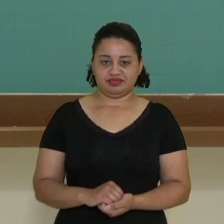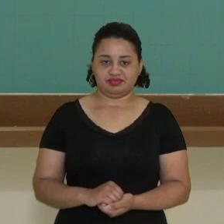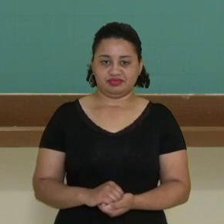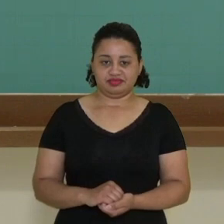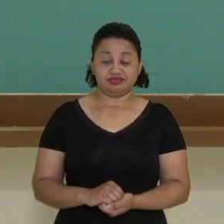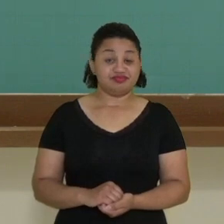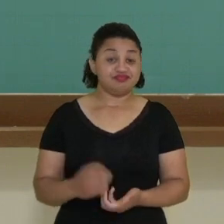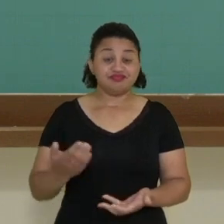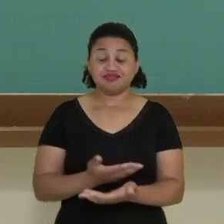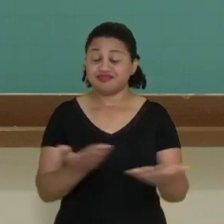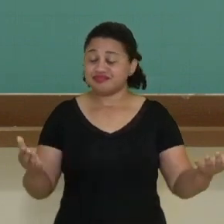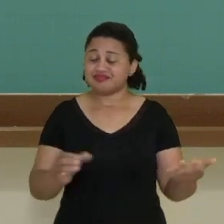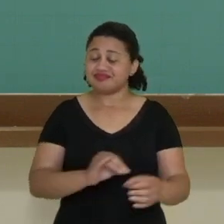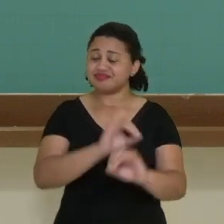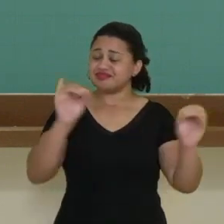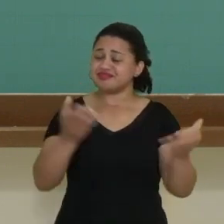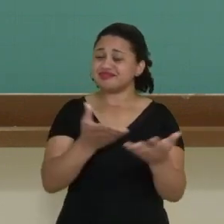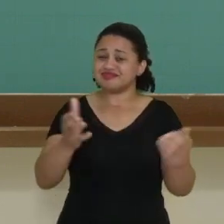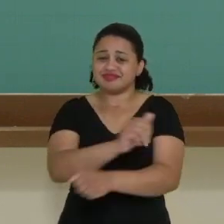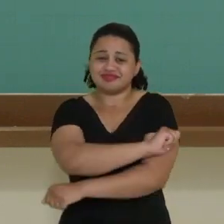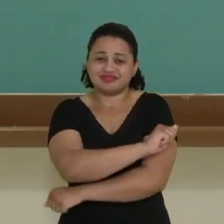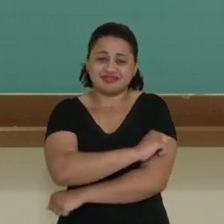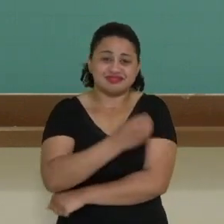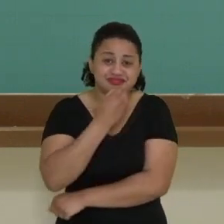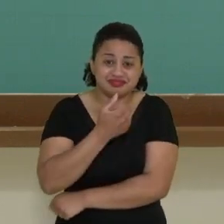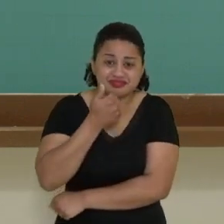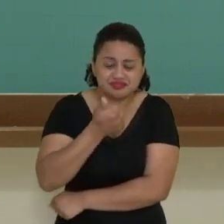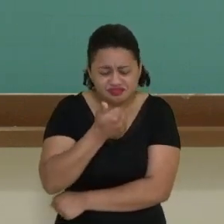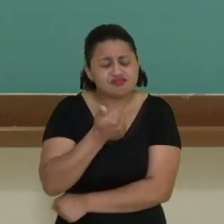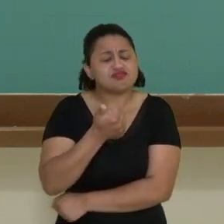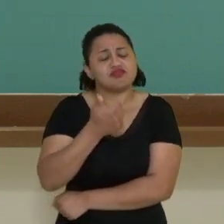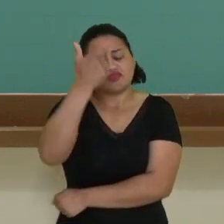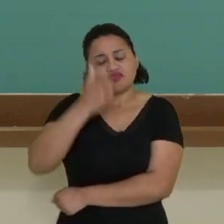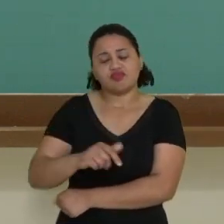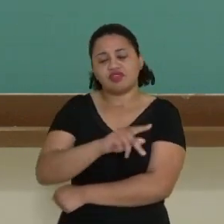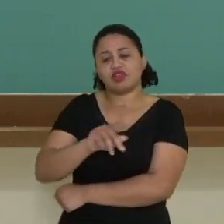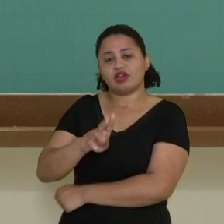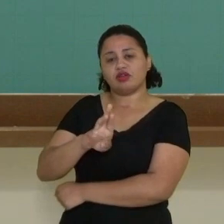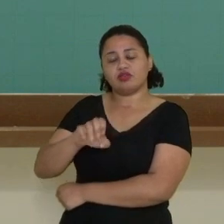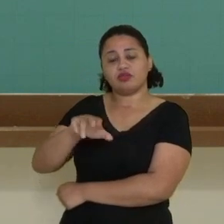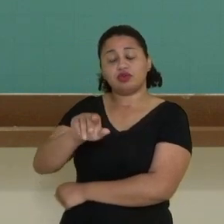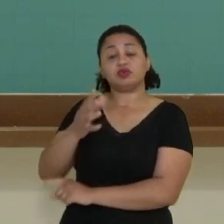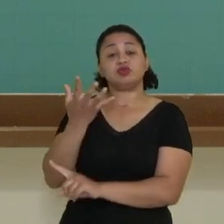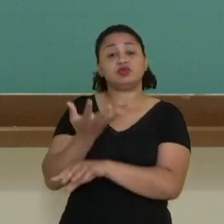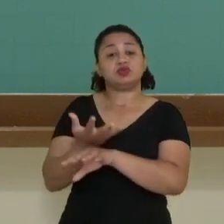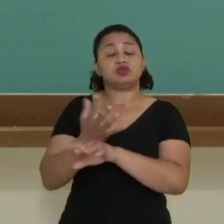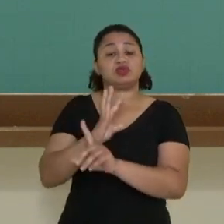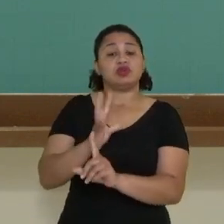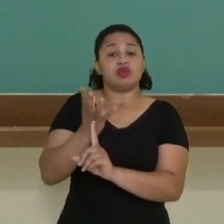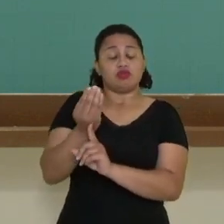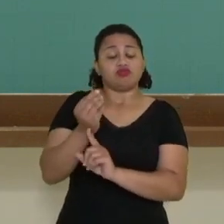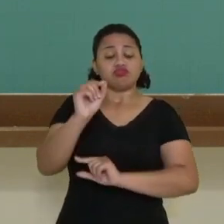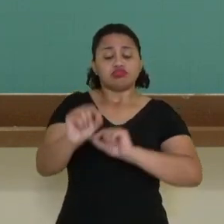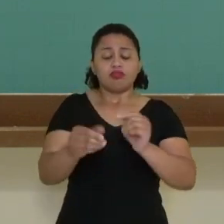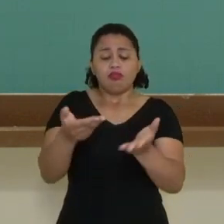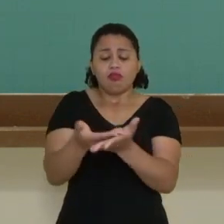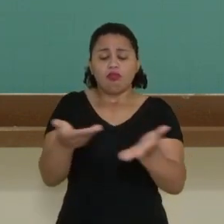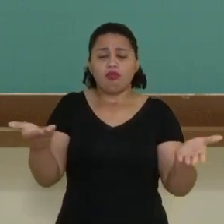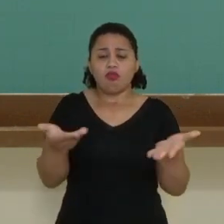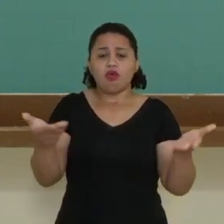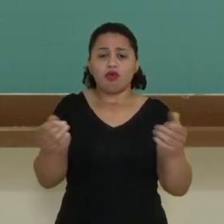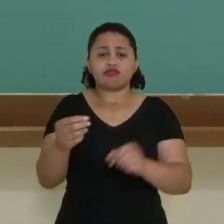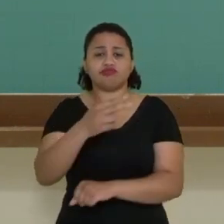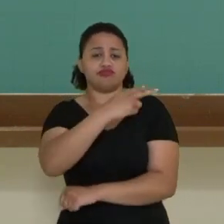Fala, meus queridos, tudo bem com vocês? Espero que sim, viu? Aqui é o professor Bruno, da disciplina de arte, e nós, nesta aula da